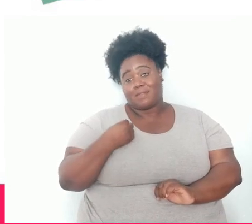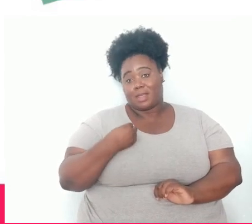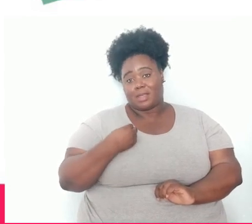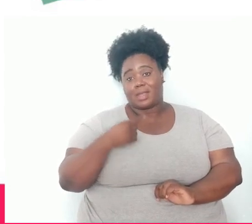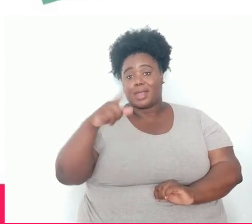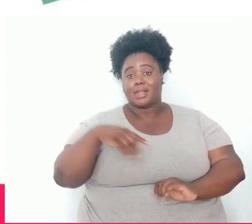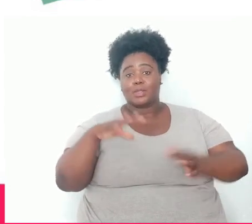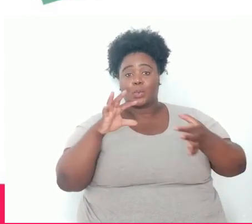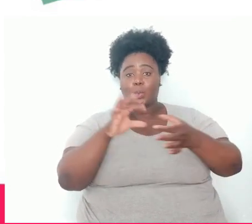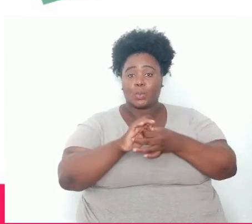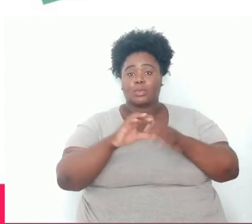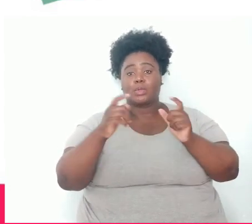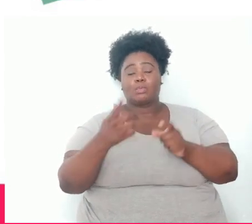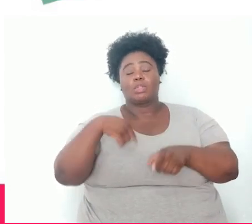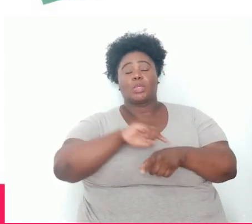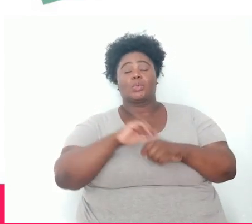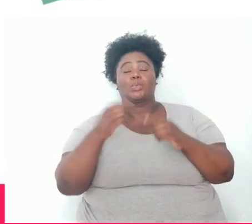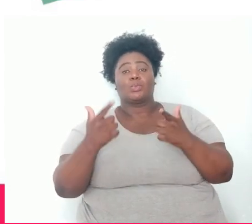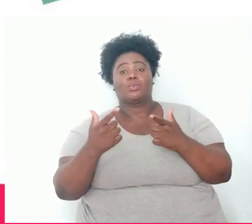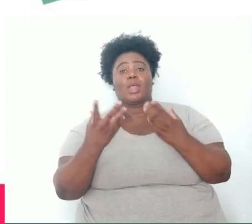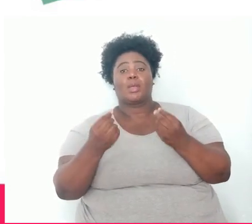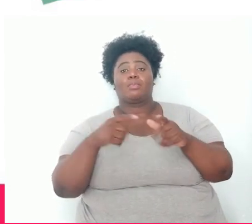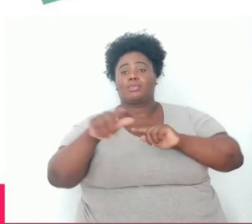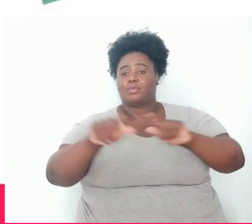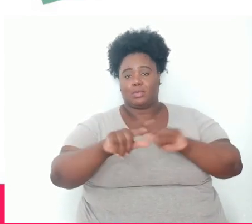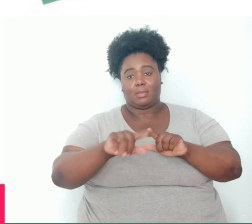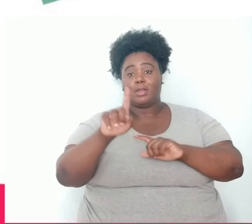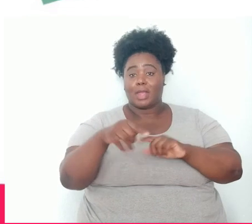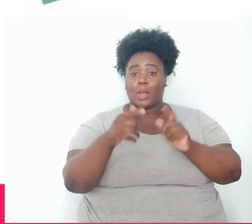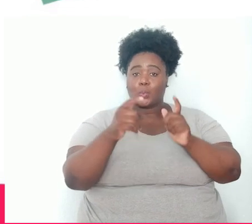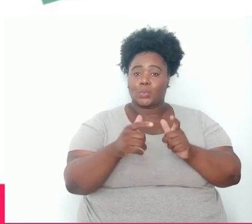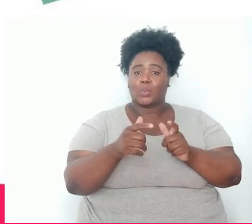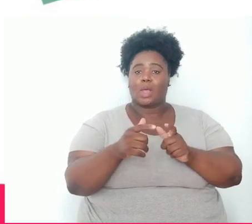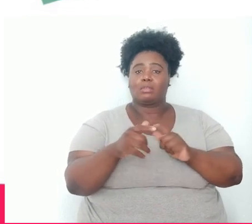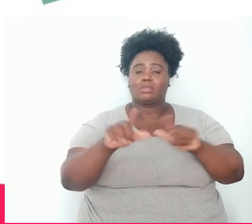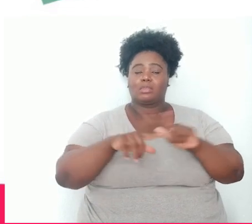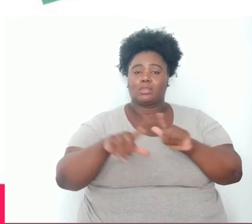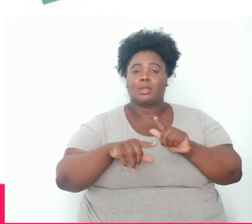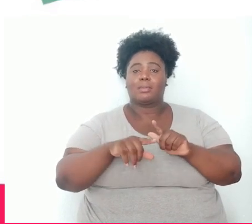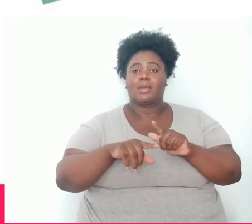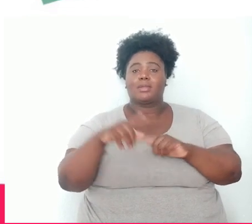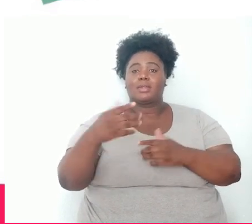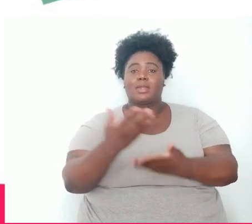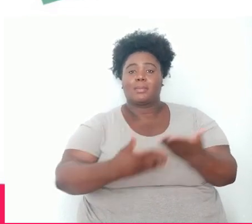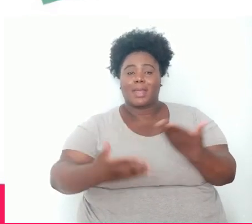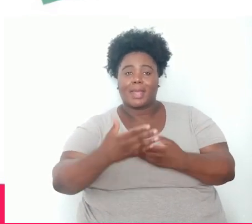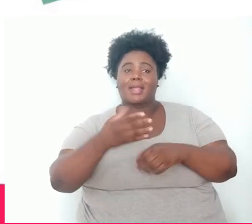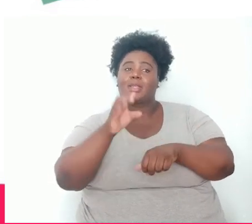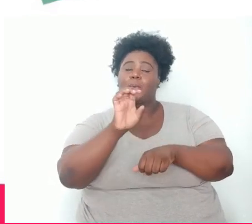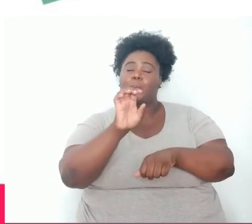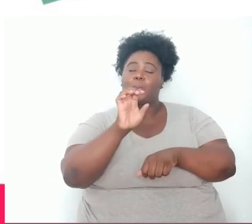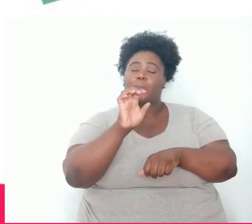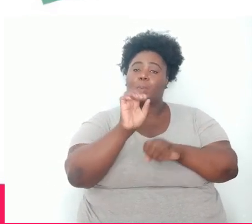sobreviver nesse contexto onde a gente não tem muitos trabalhos, é uma área de trabalho que geralmente tem uma relação muito forte